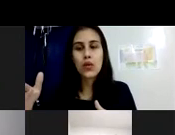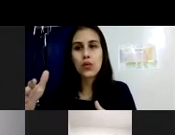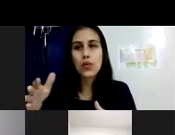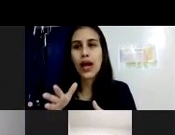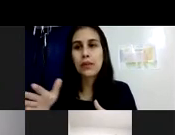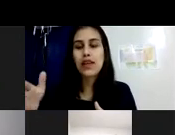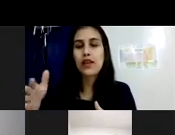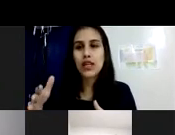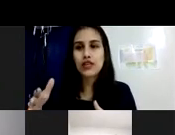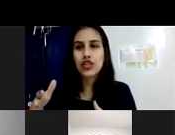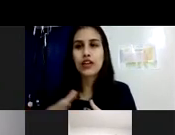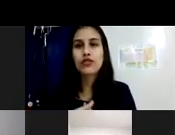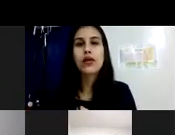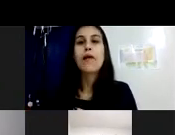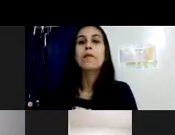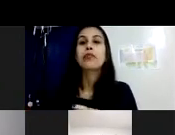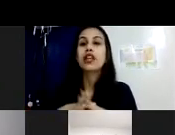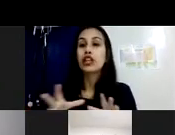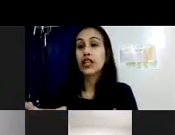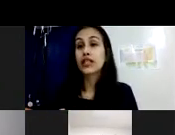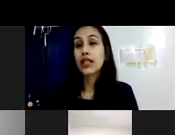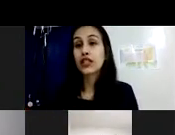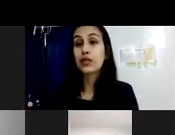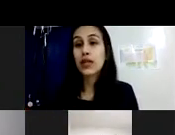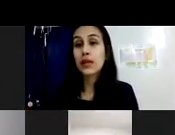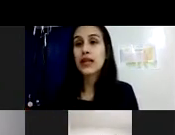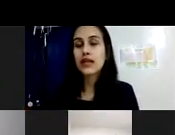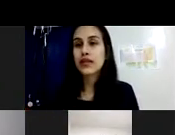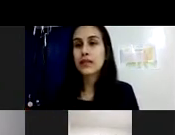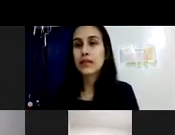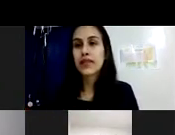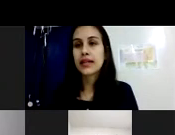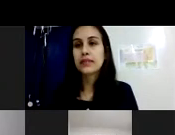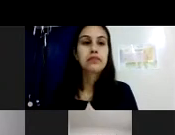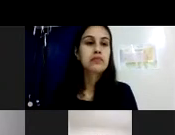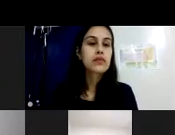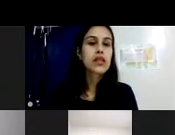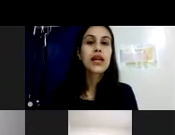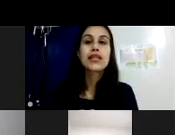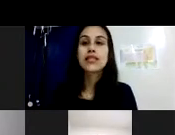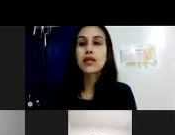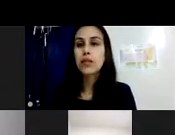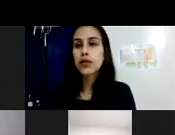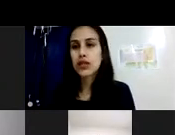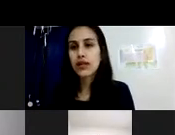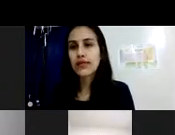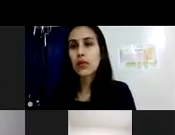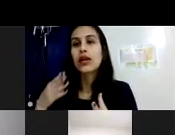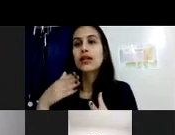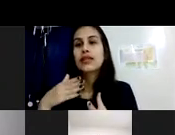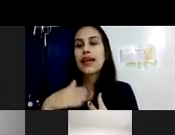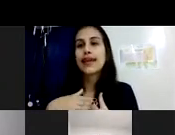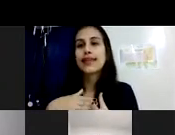clarear o caminho, o trajeto, e deixar esse trajeto sempre livre. tá? Se